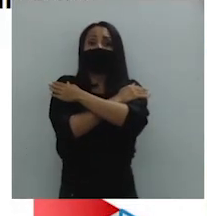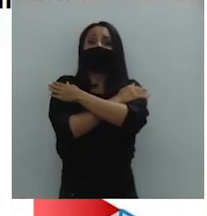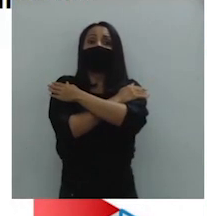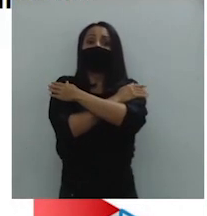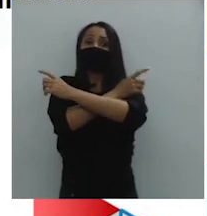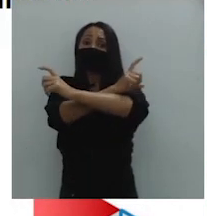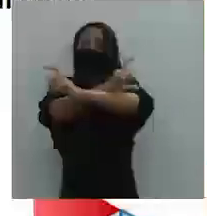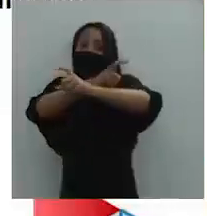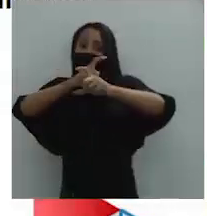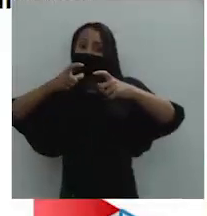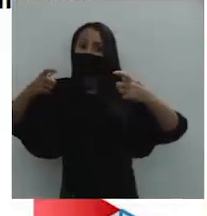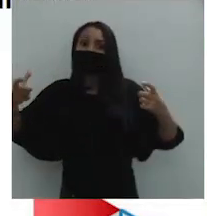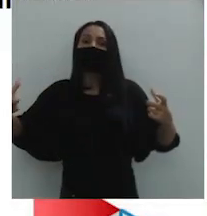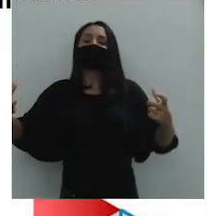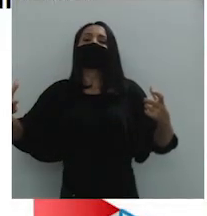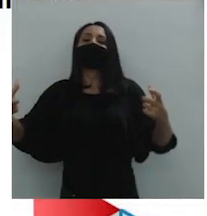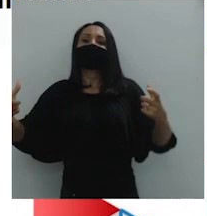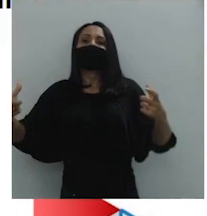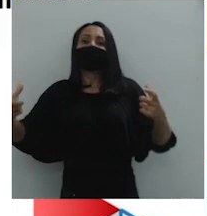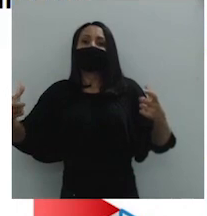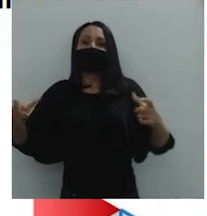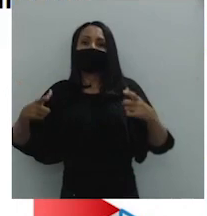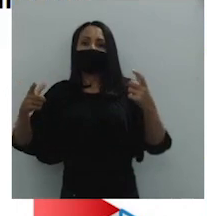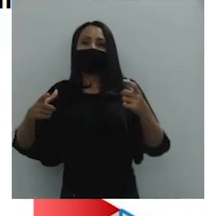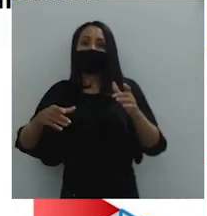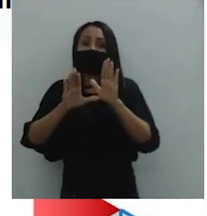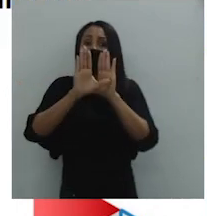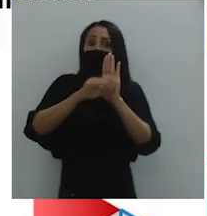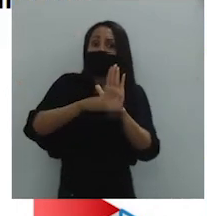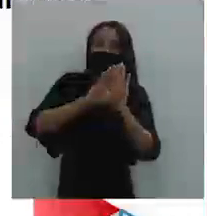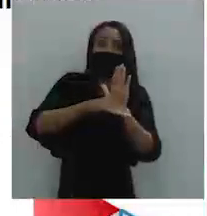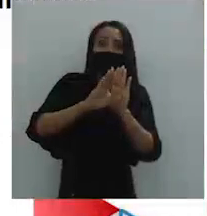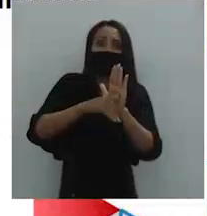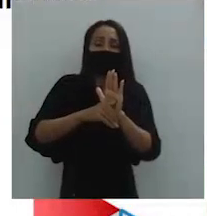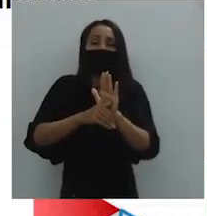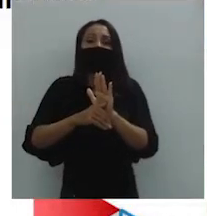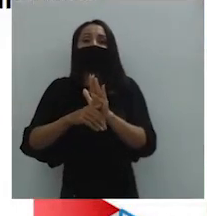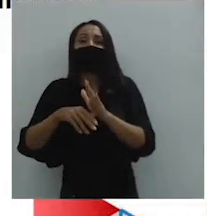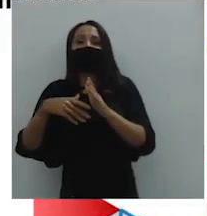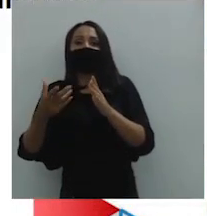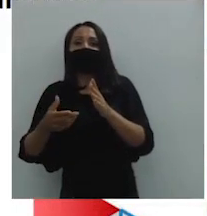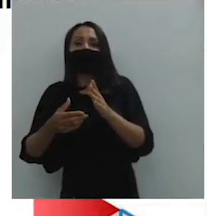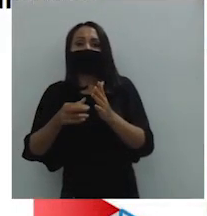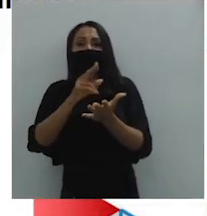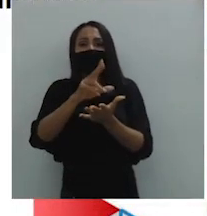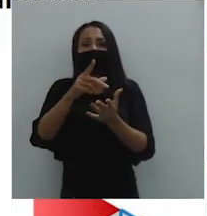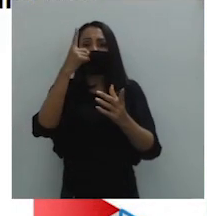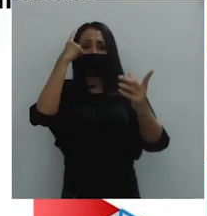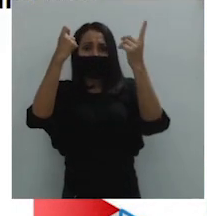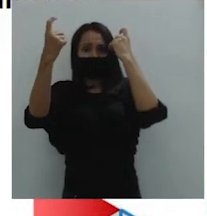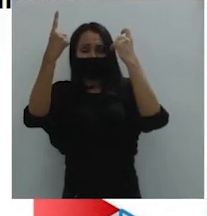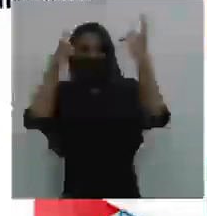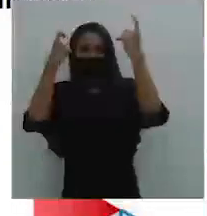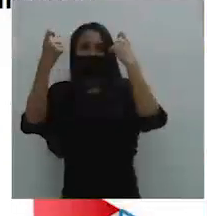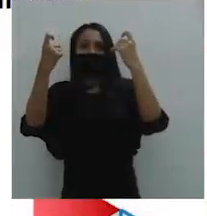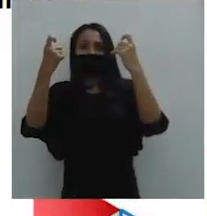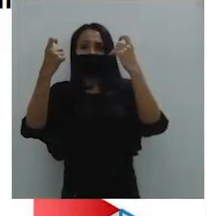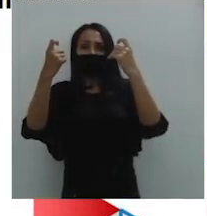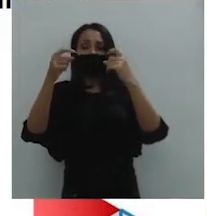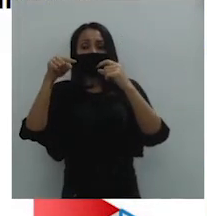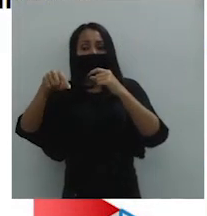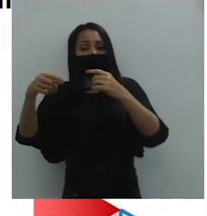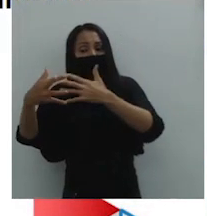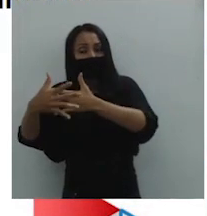grande, o que passou a gerar um aumento de roubos, furtos, né, e demais tipos de violências relacionadas às áreas